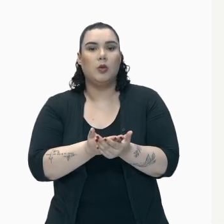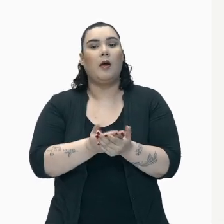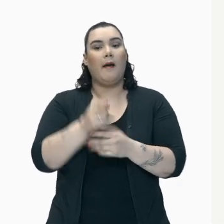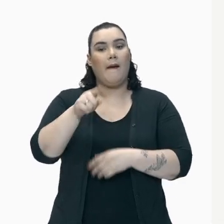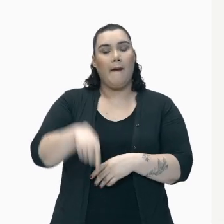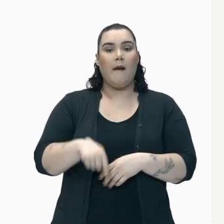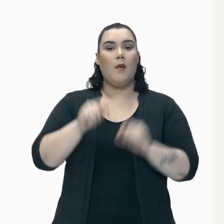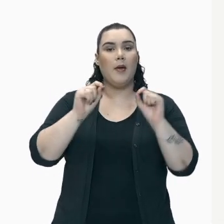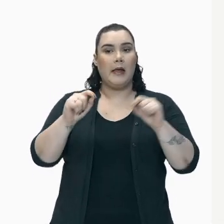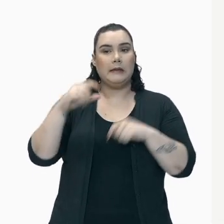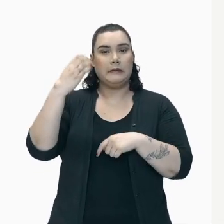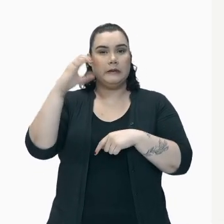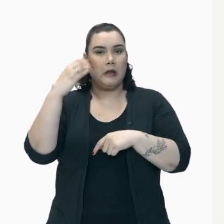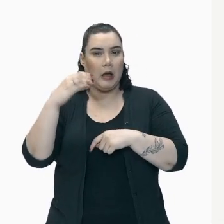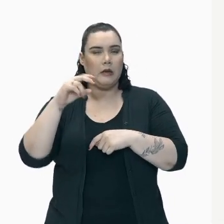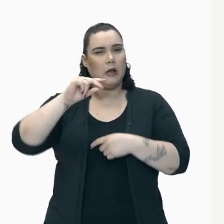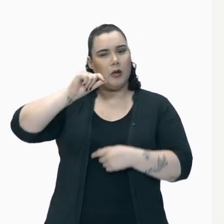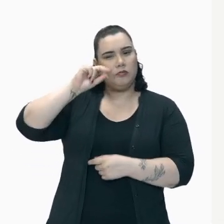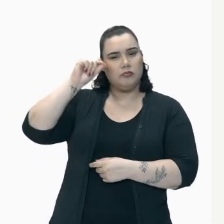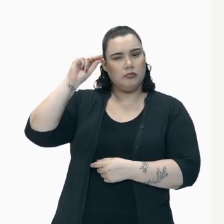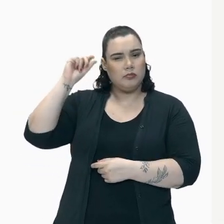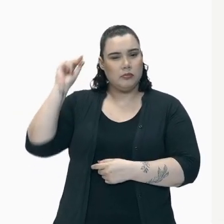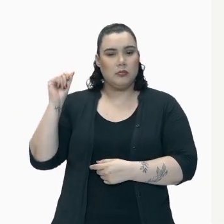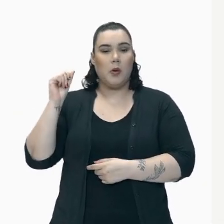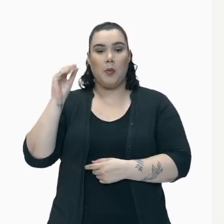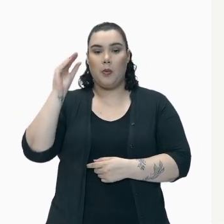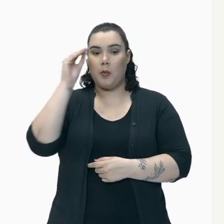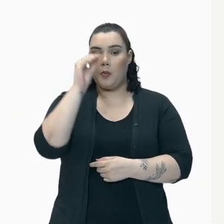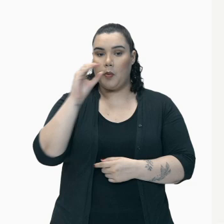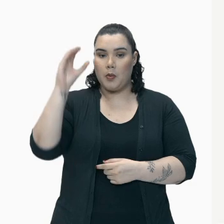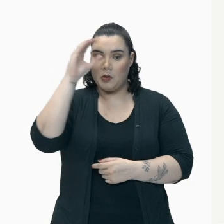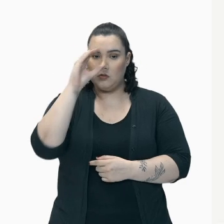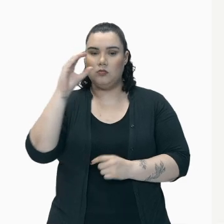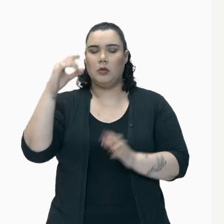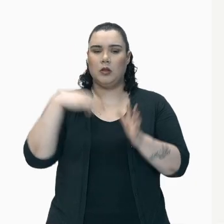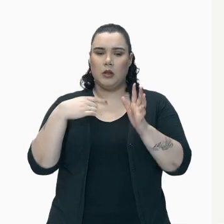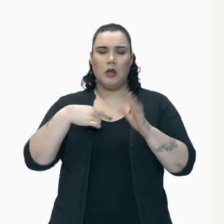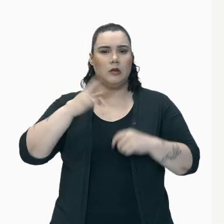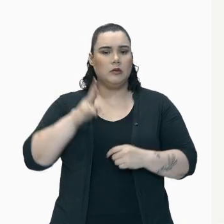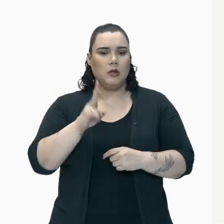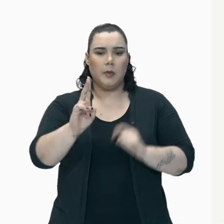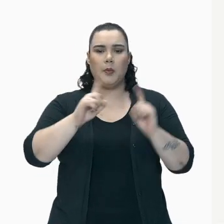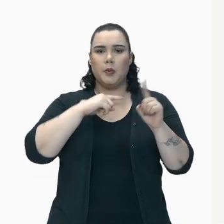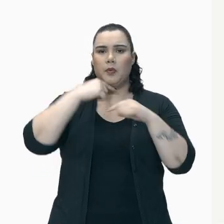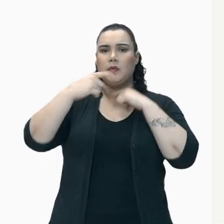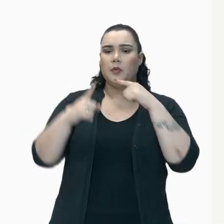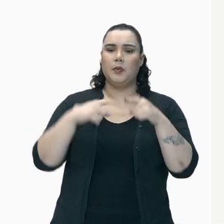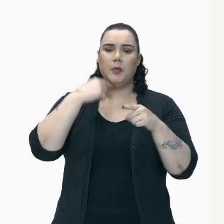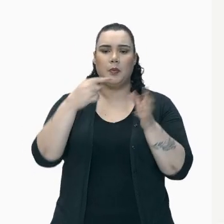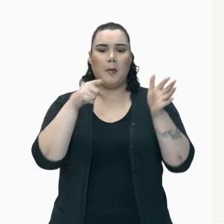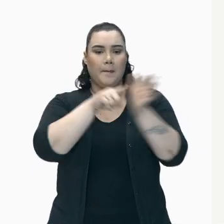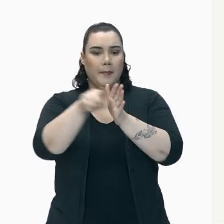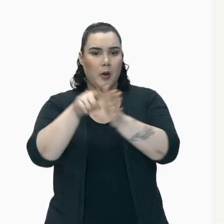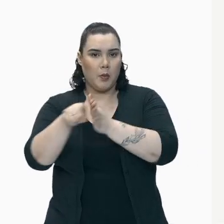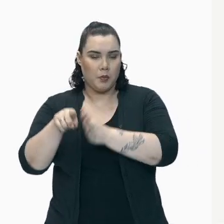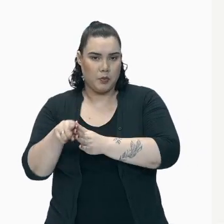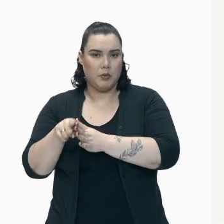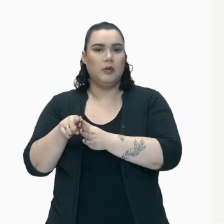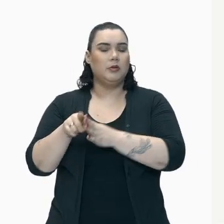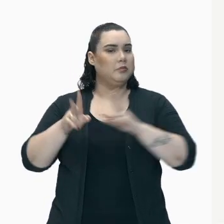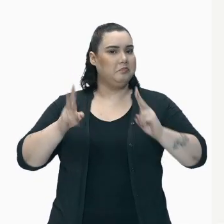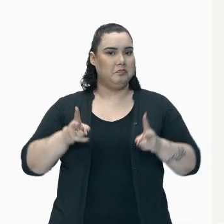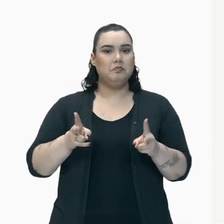ciências, fonte de conhecimentos e questionamentos para o surgimento dos demais